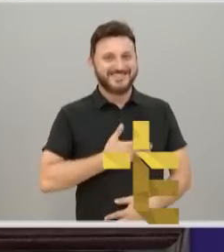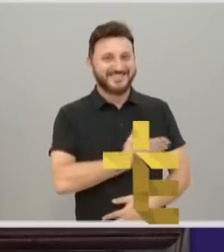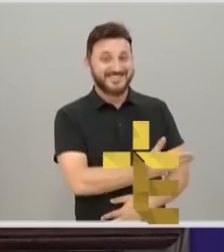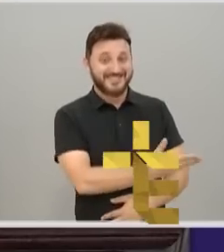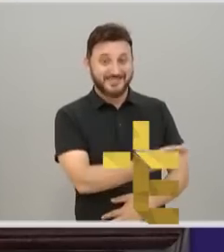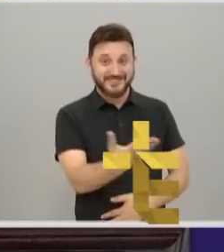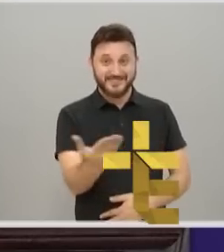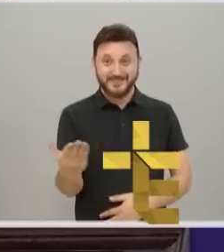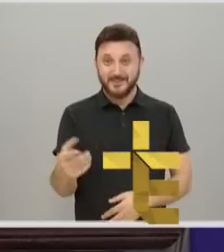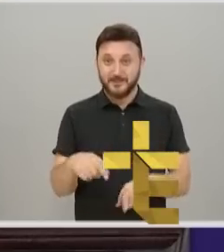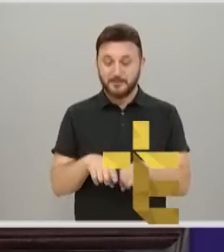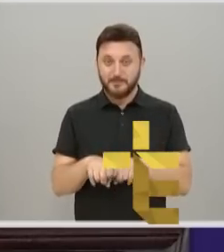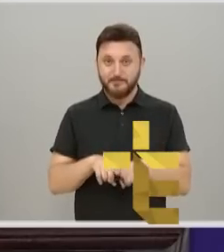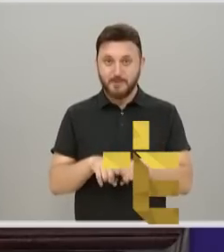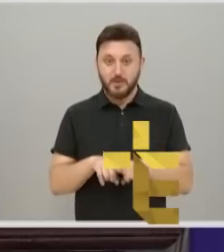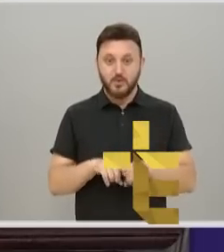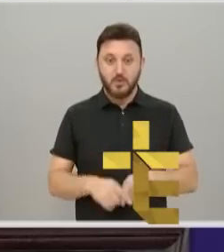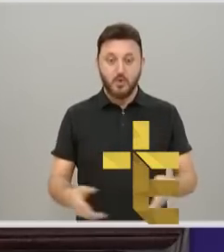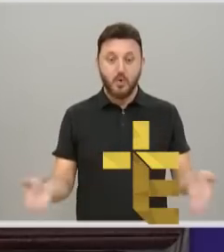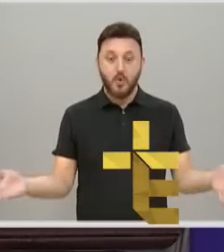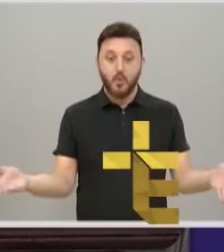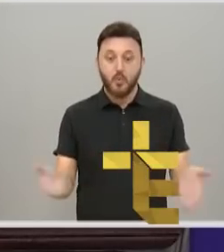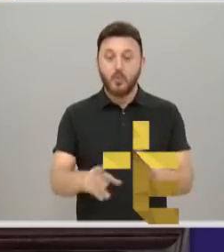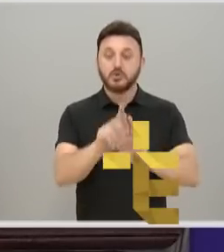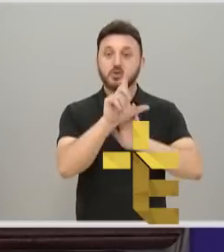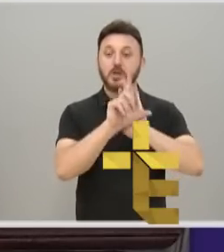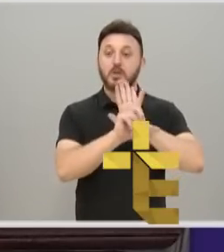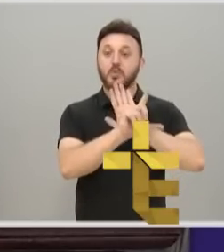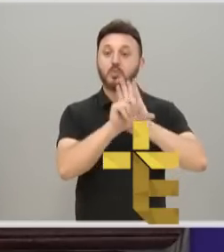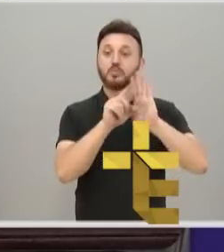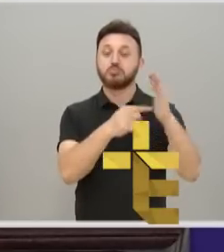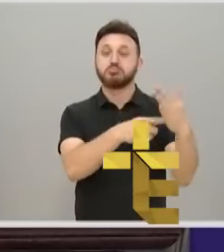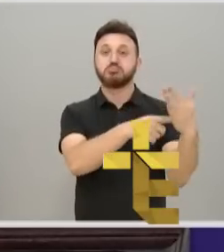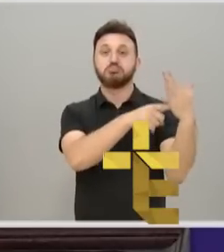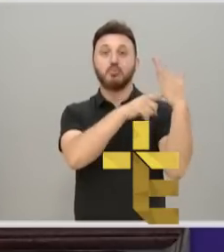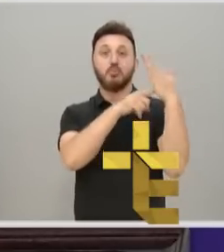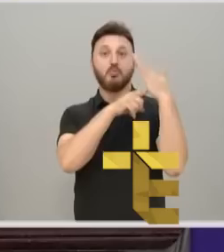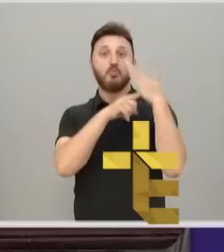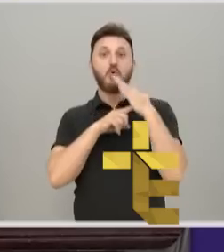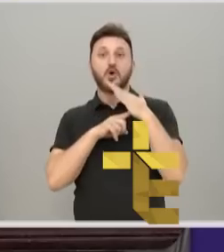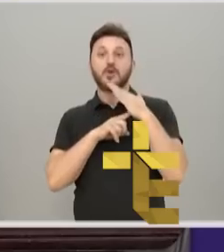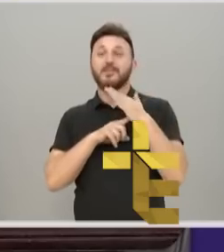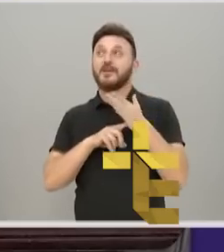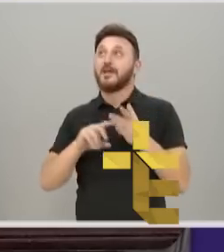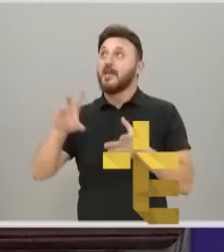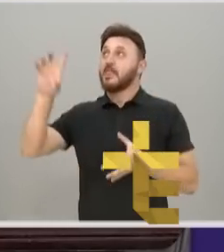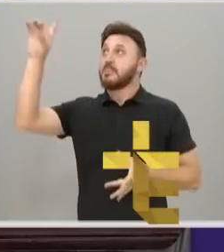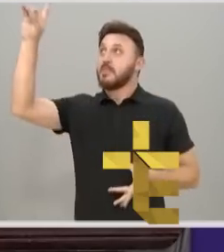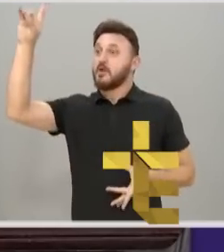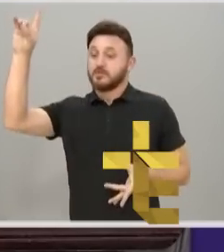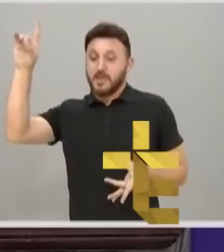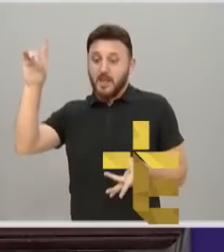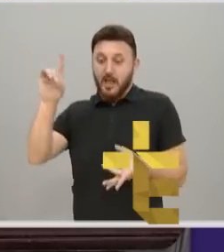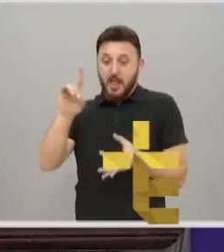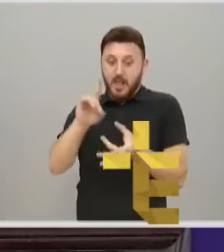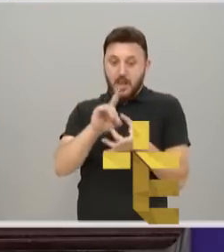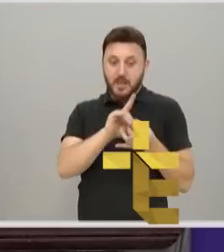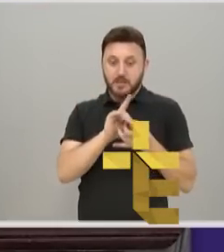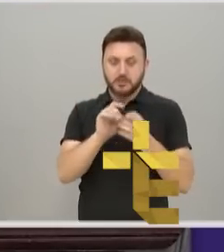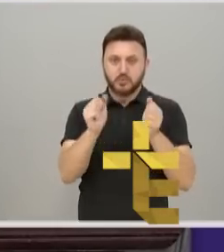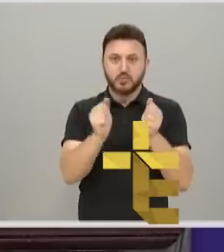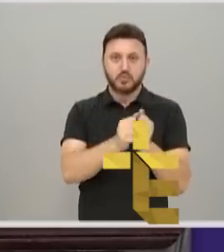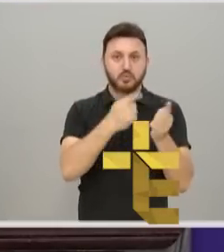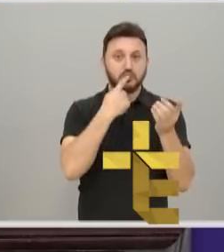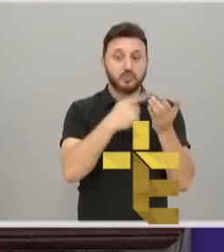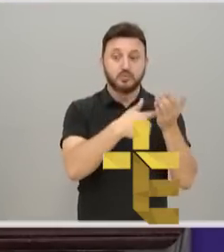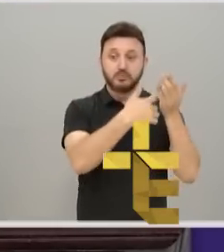irmãs, a liturgia de hoje nos revela que a nova aliança firmada no sangue redentor